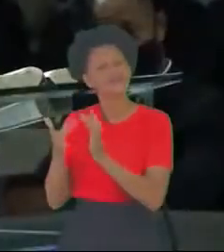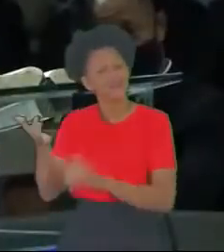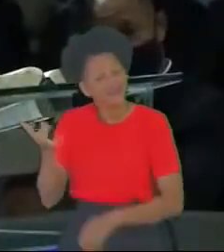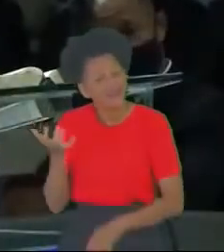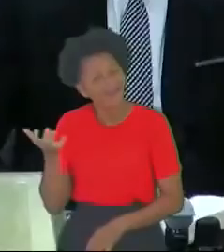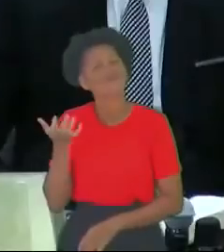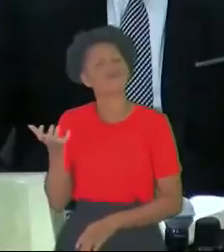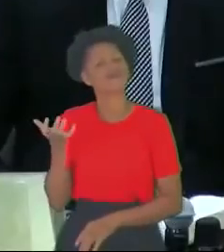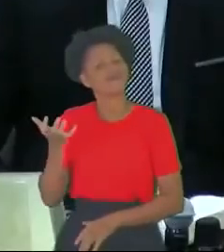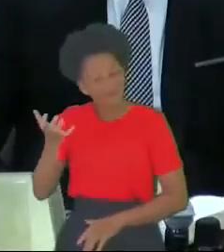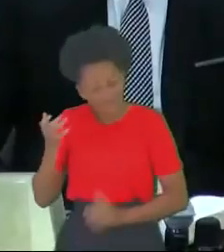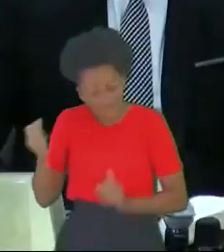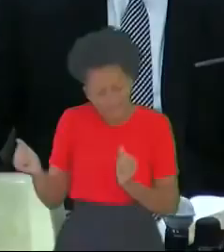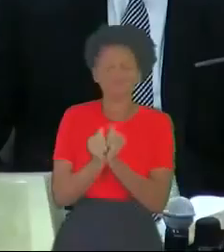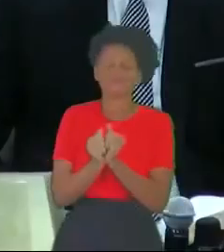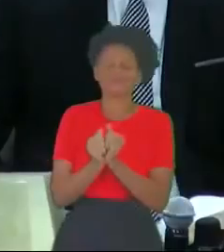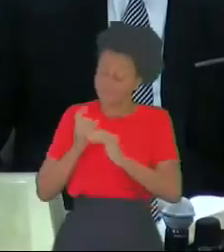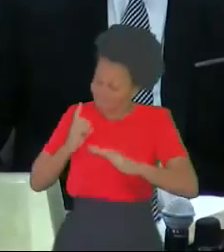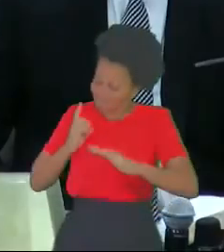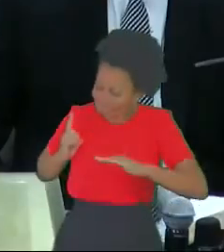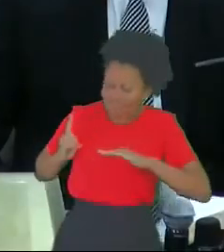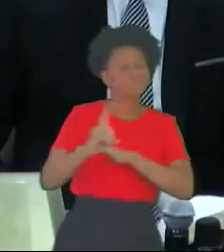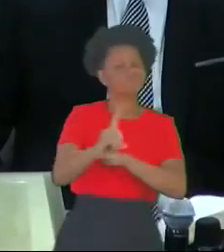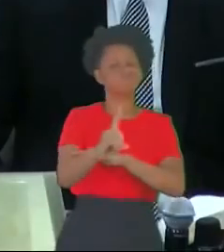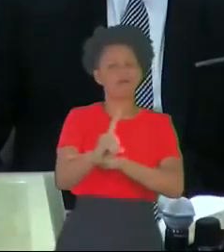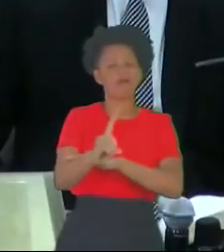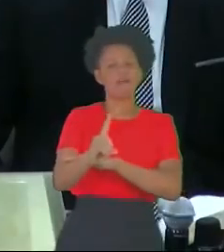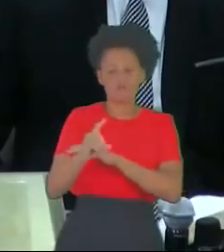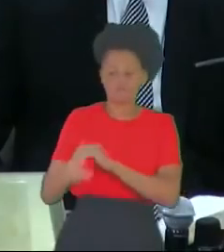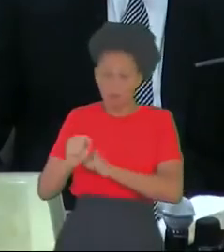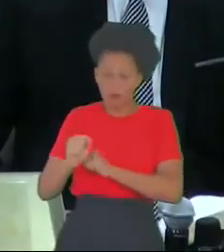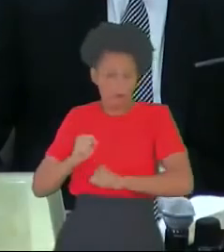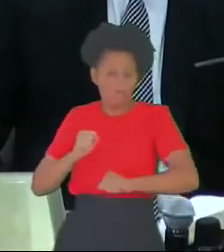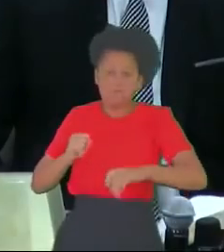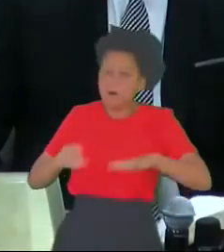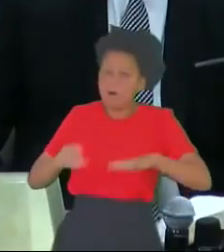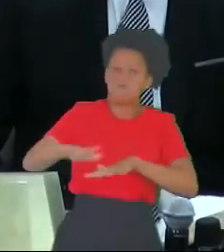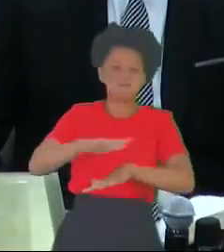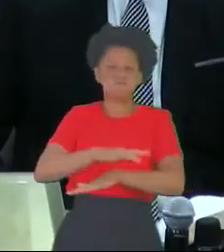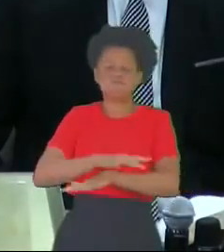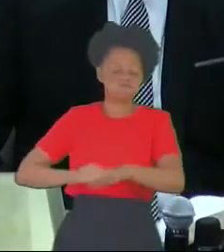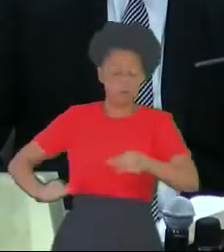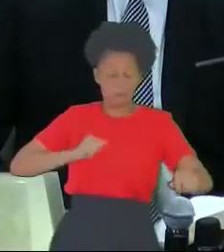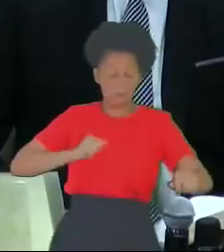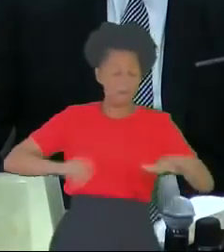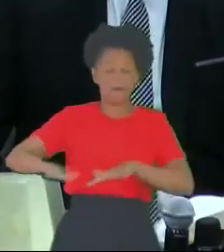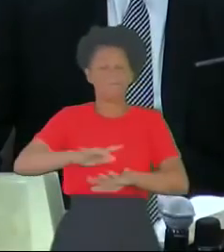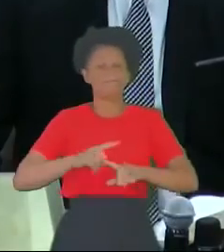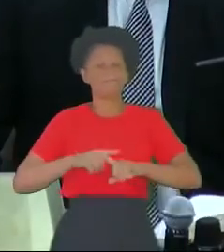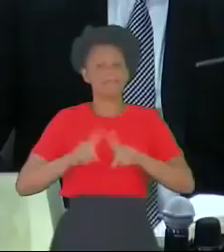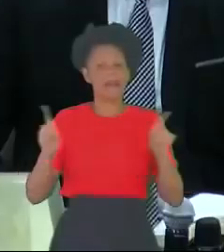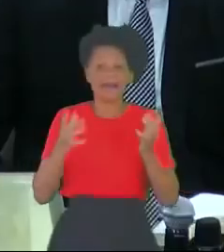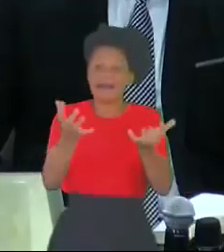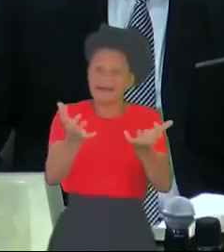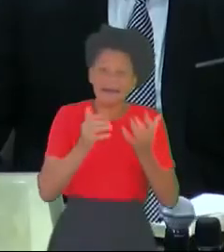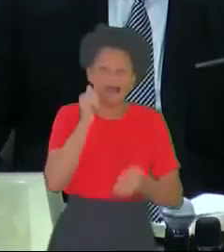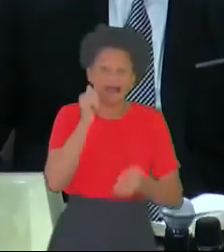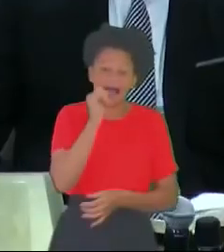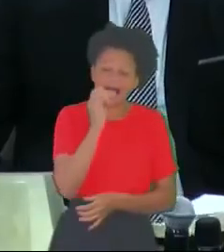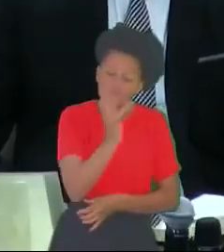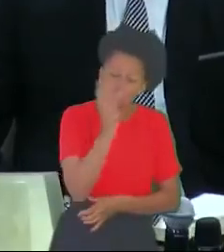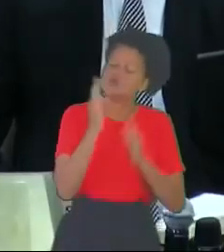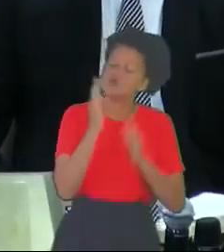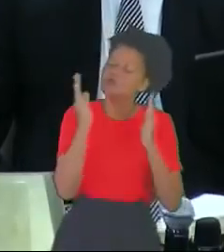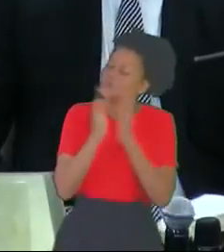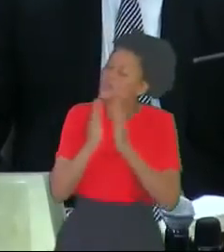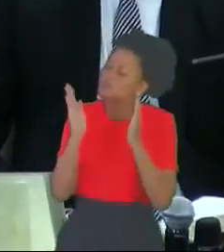ele quer fazer uma intervenção, ele quer fazer um movimento, ele quer fazer um reboliço, mas ele quer que a noiva ore, ele quer